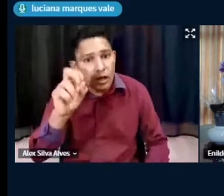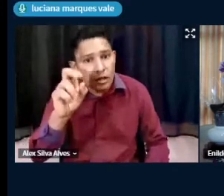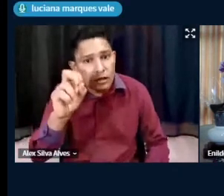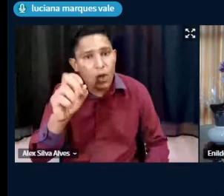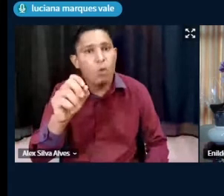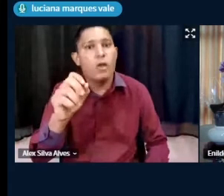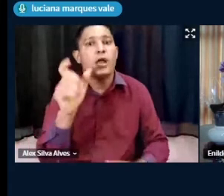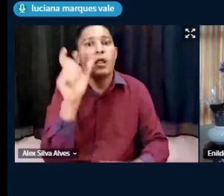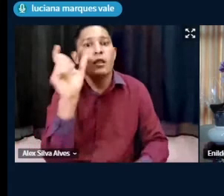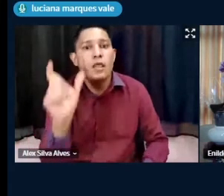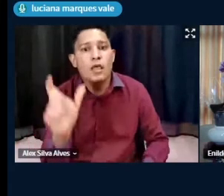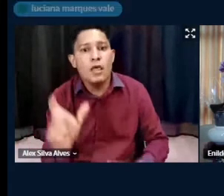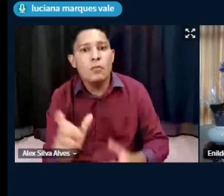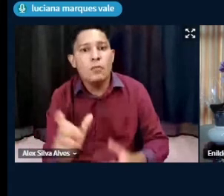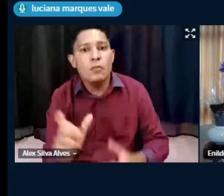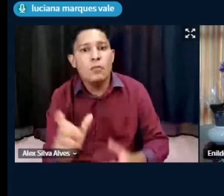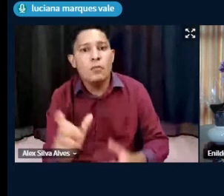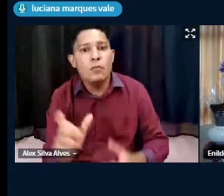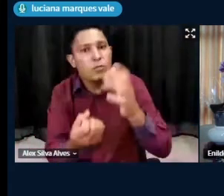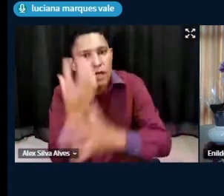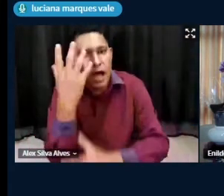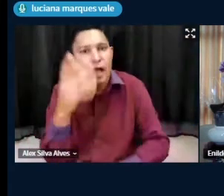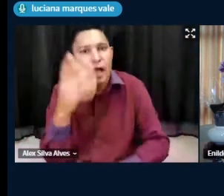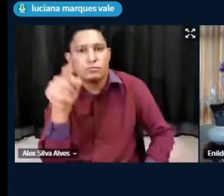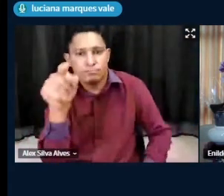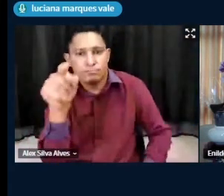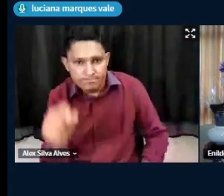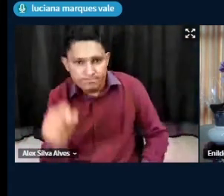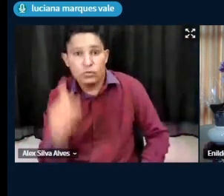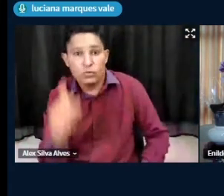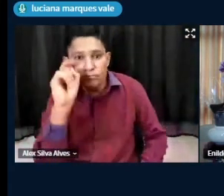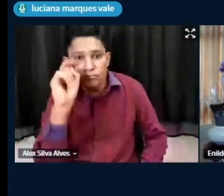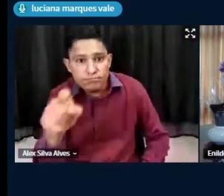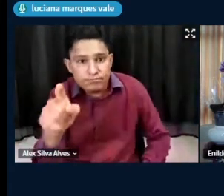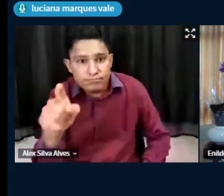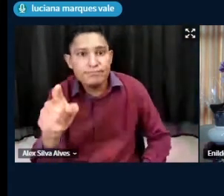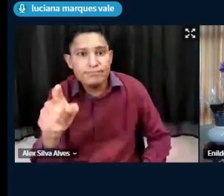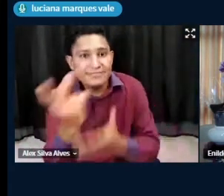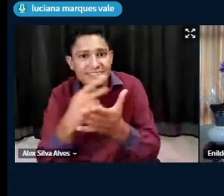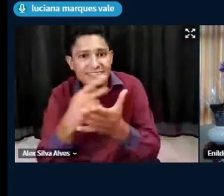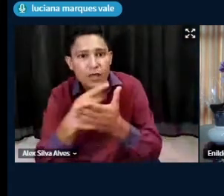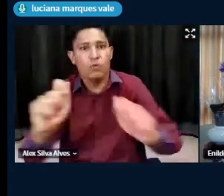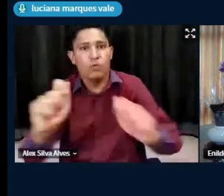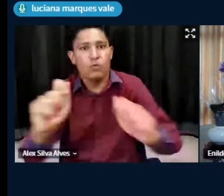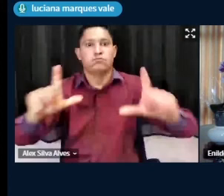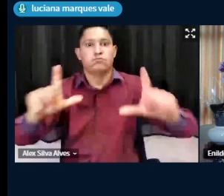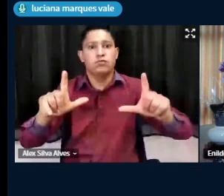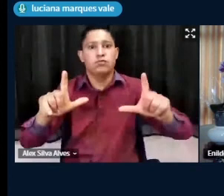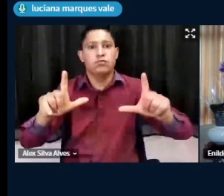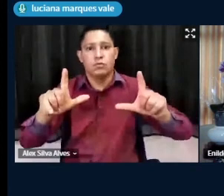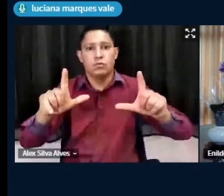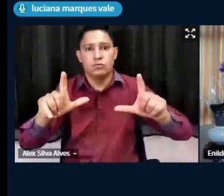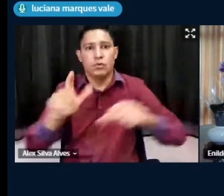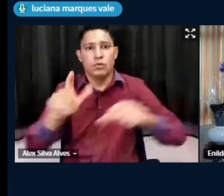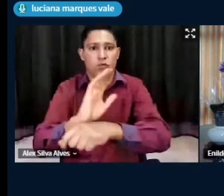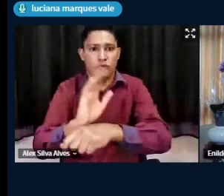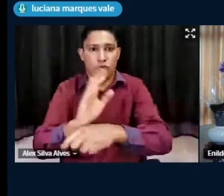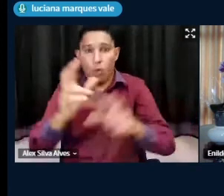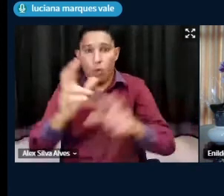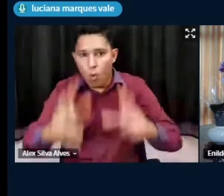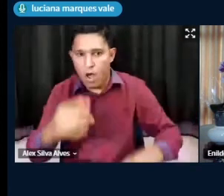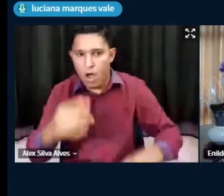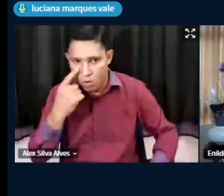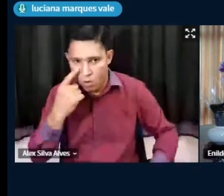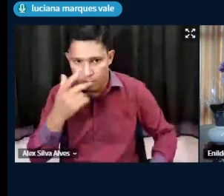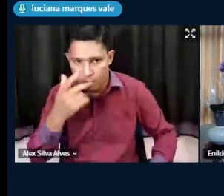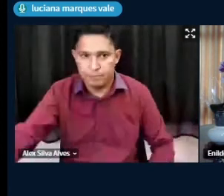Aqui nós temos a representação de ícones que puderam, representação de imagens, perdão, que puderam